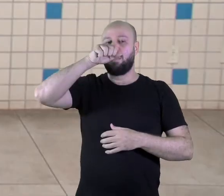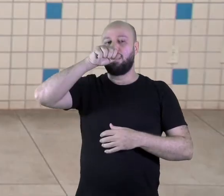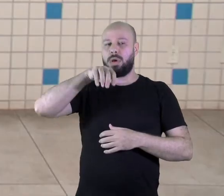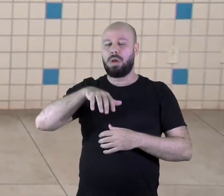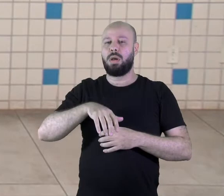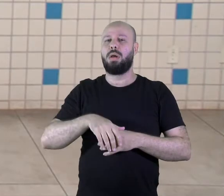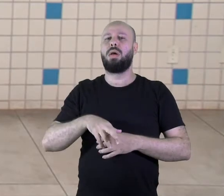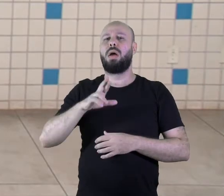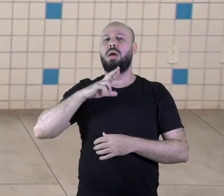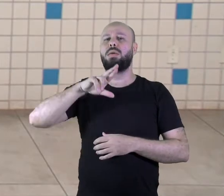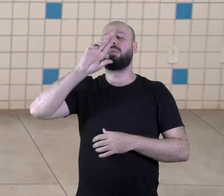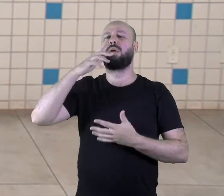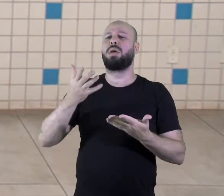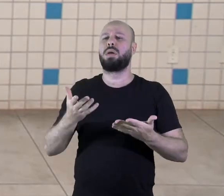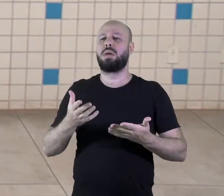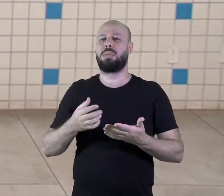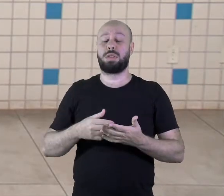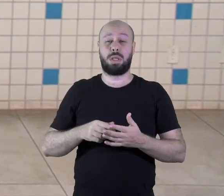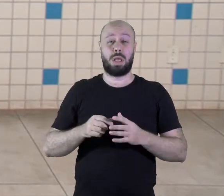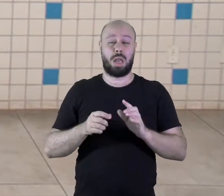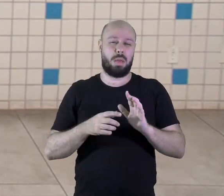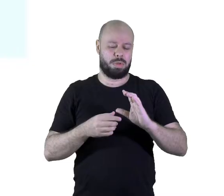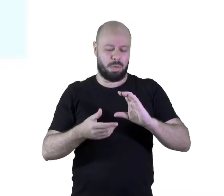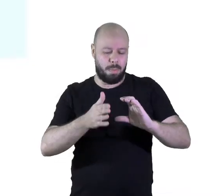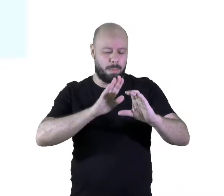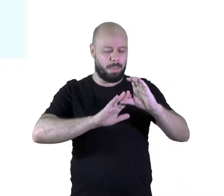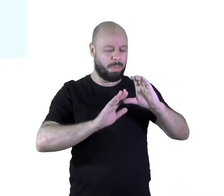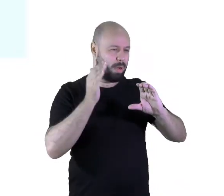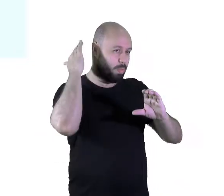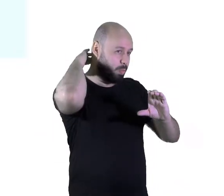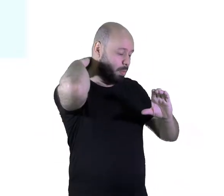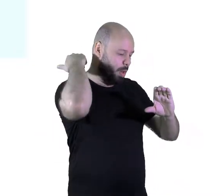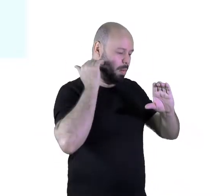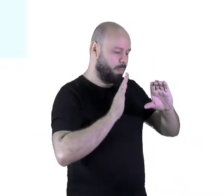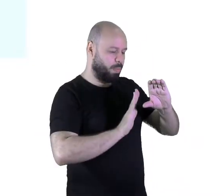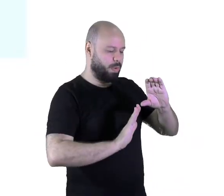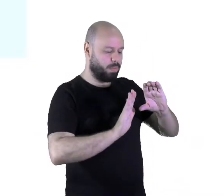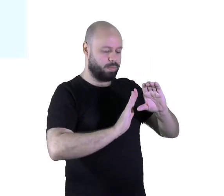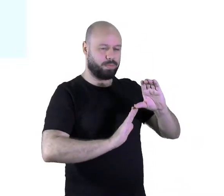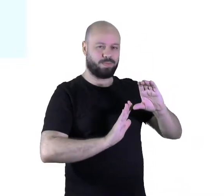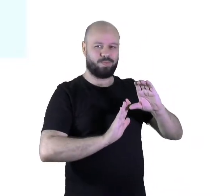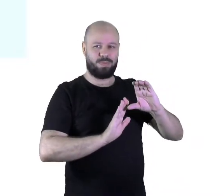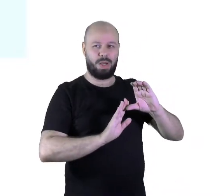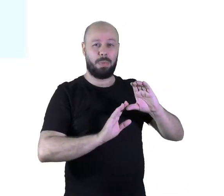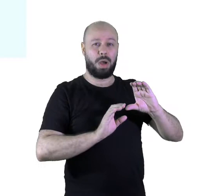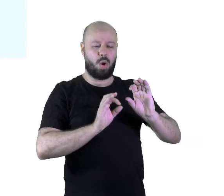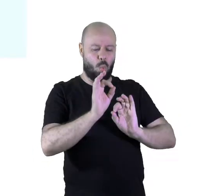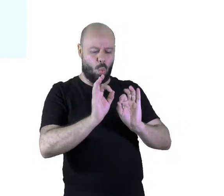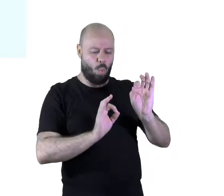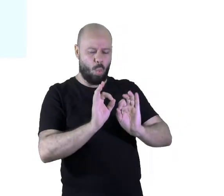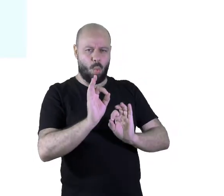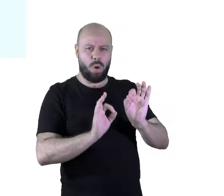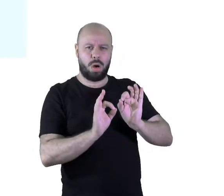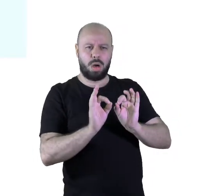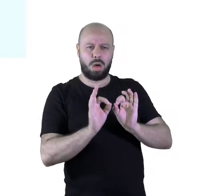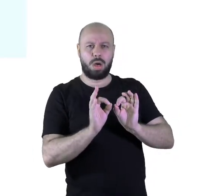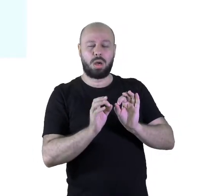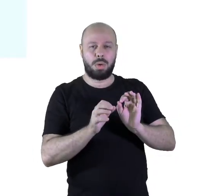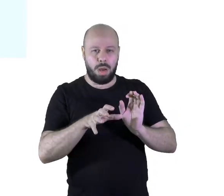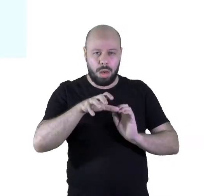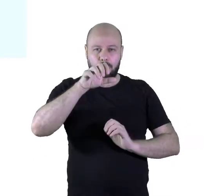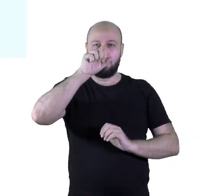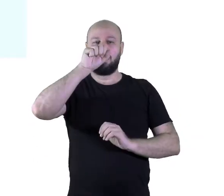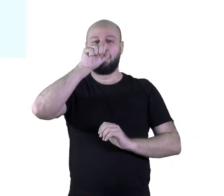está o bulbo. Ele está quase aqui na parte de trás, no pescoço. Então, ele que coordena, não é, a